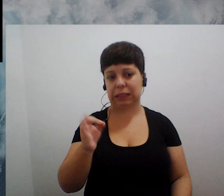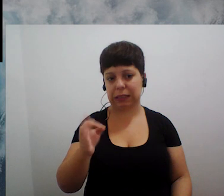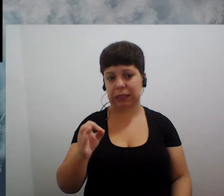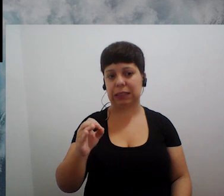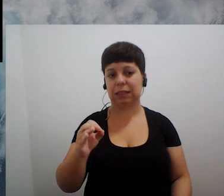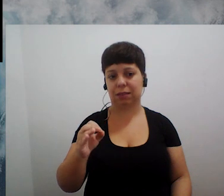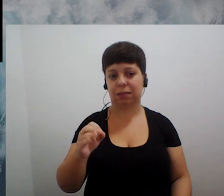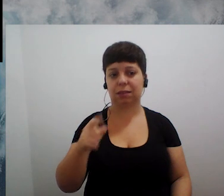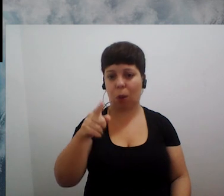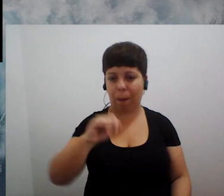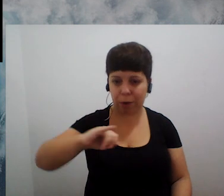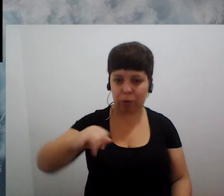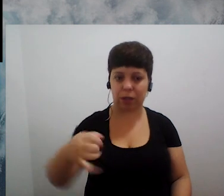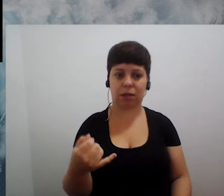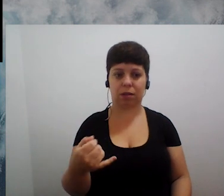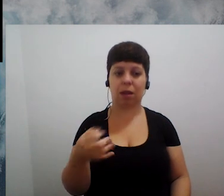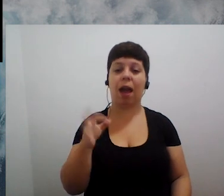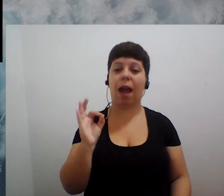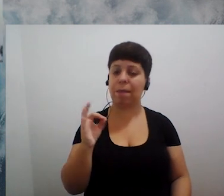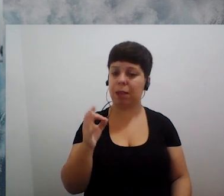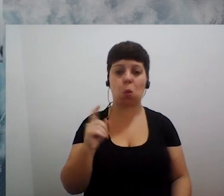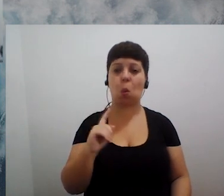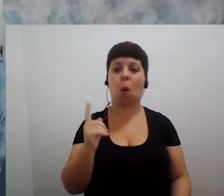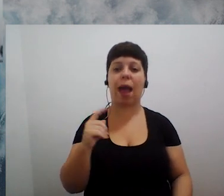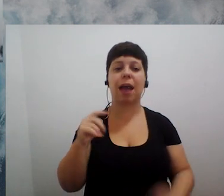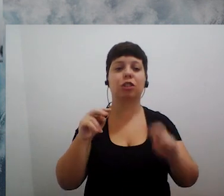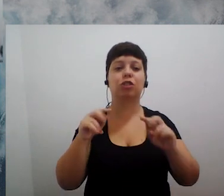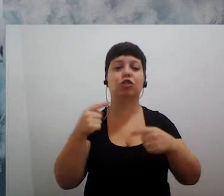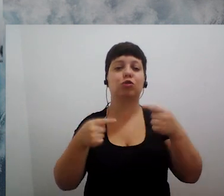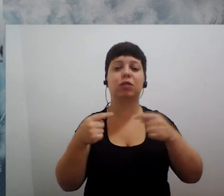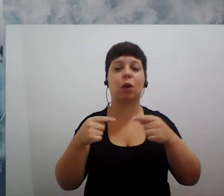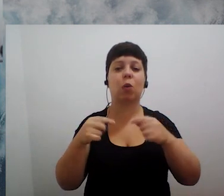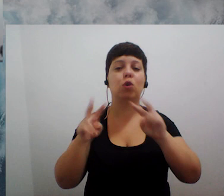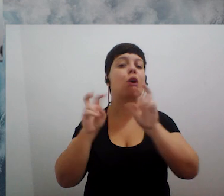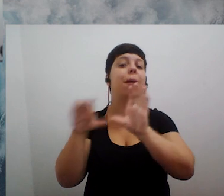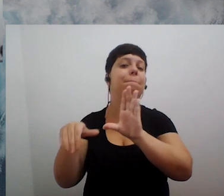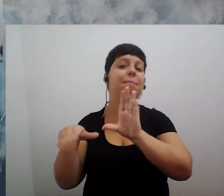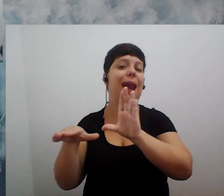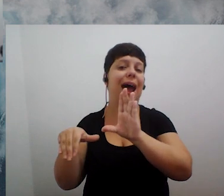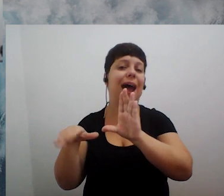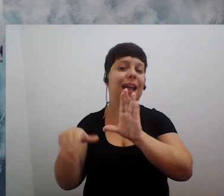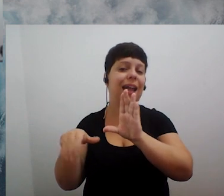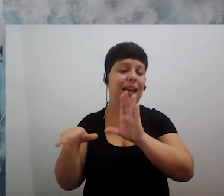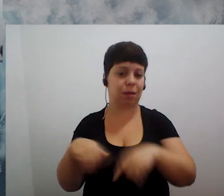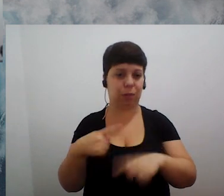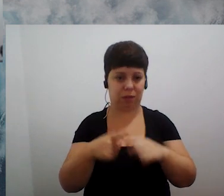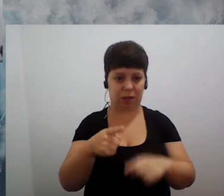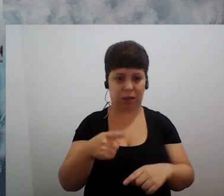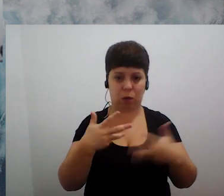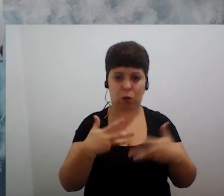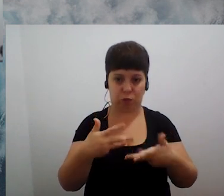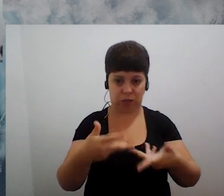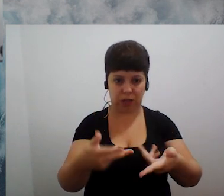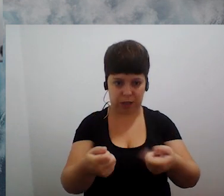isso? Com certeza, Alexandre. Já puxando esse seu gancho, não é mesmo uma discussão da praia. Porque, para você ter